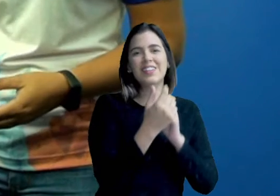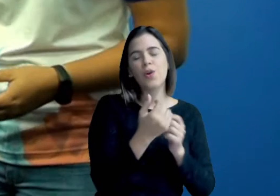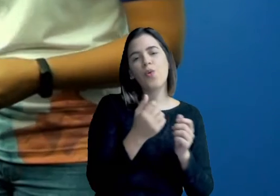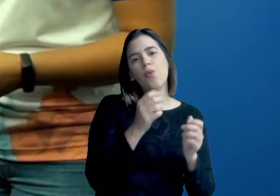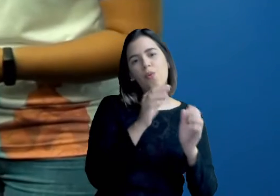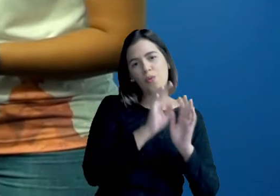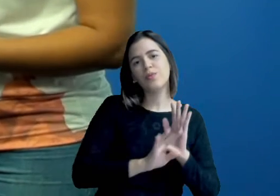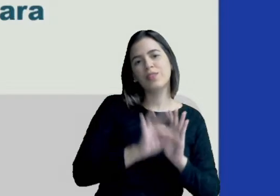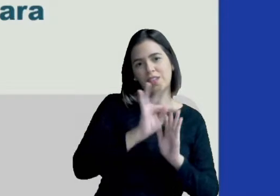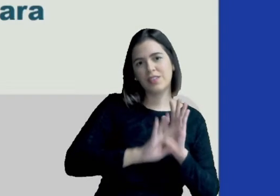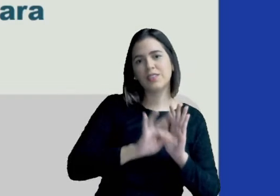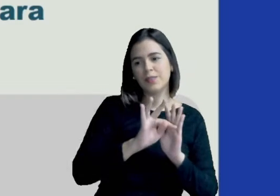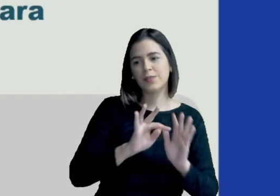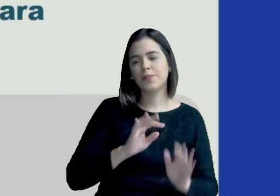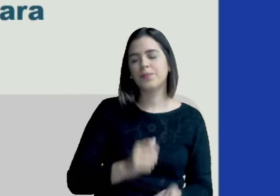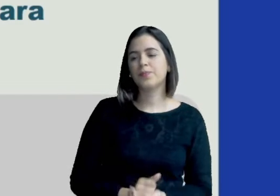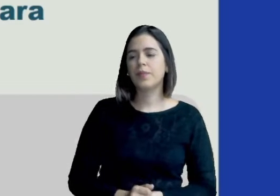texto.